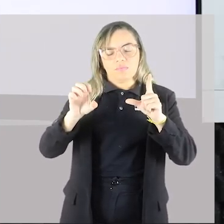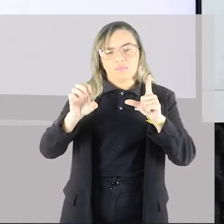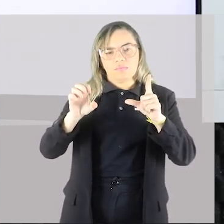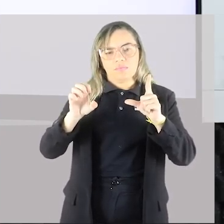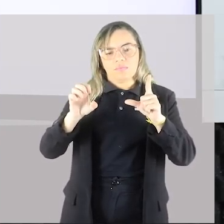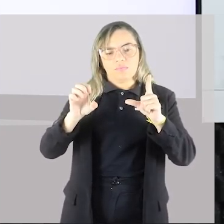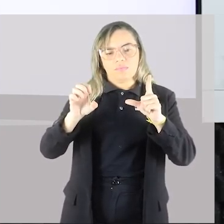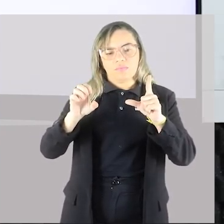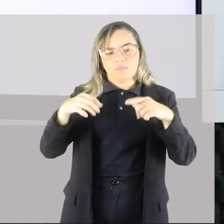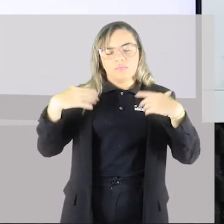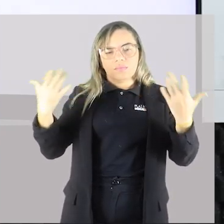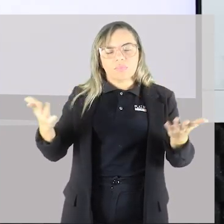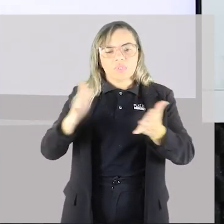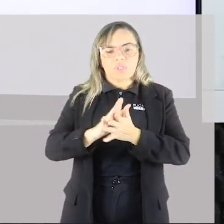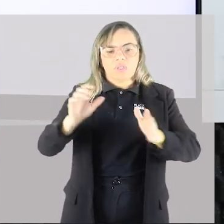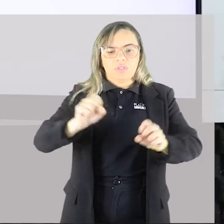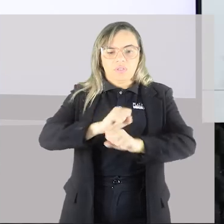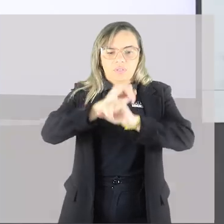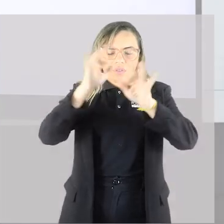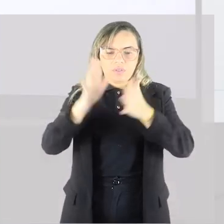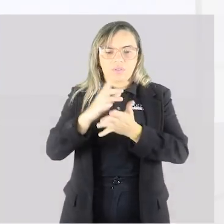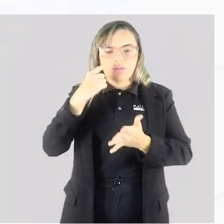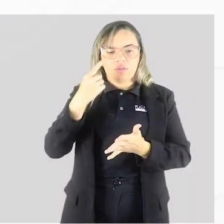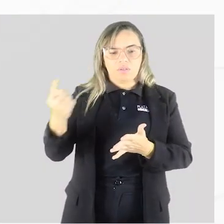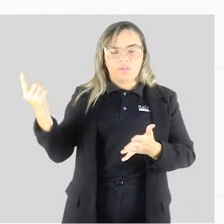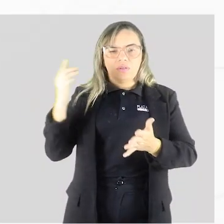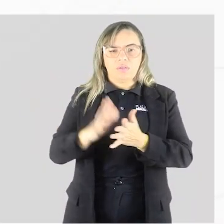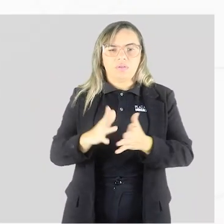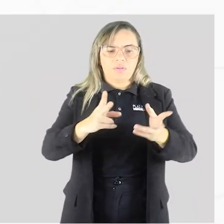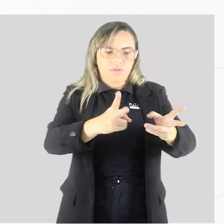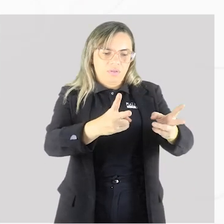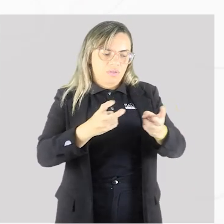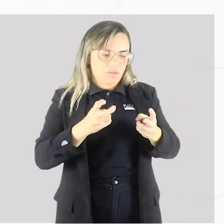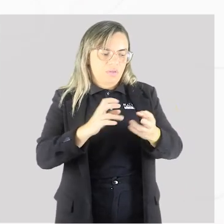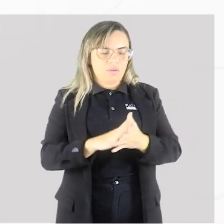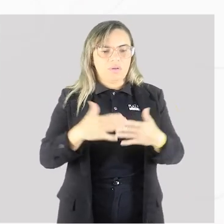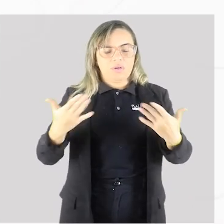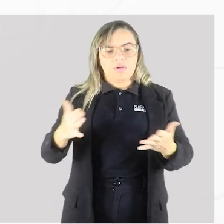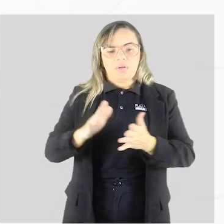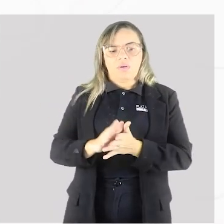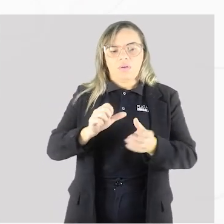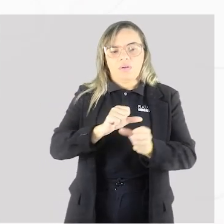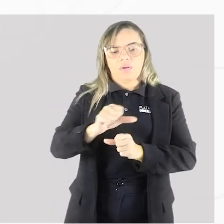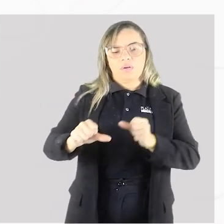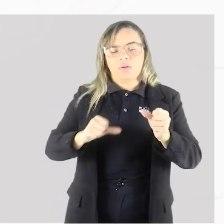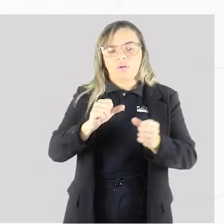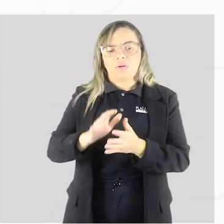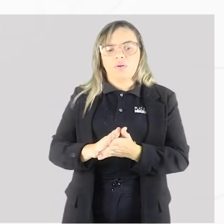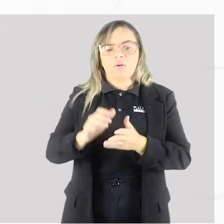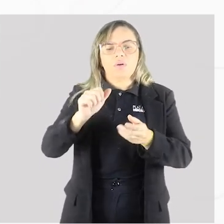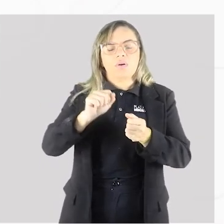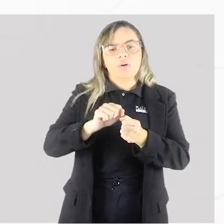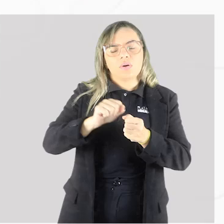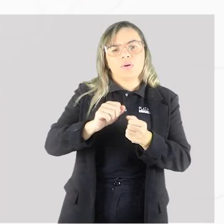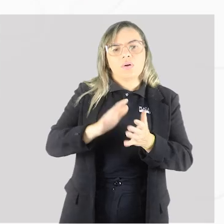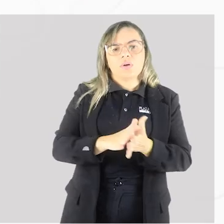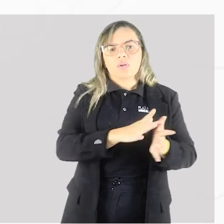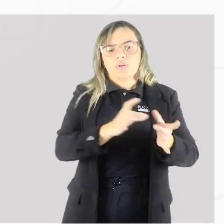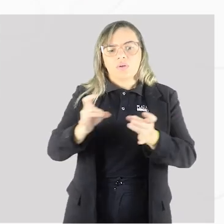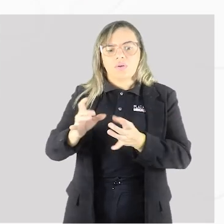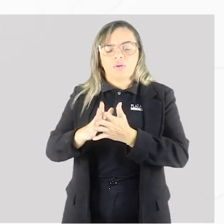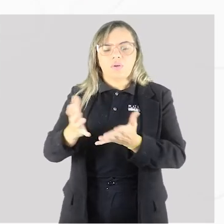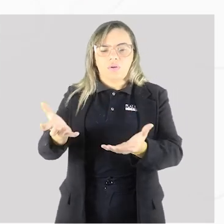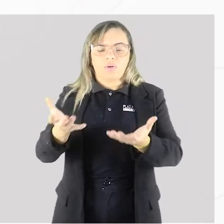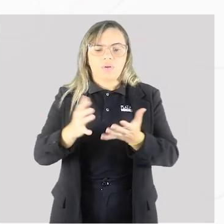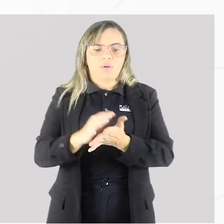desemprego crescente. Ora, claro, você vai perceber, flexibilização do processo produtivo, seria